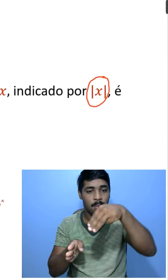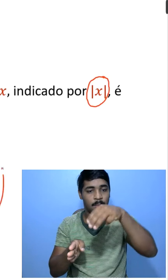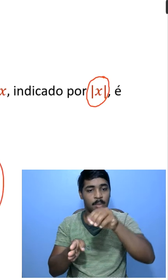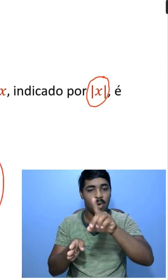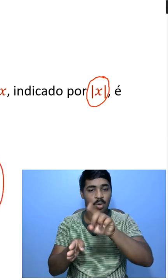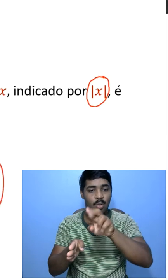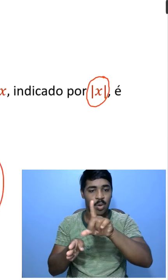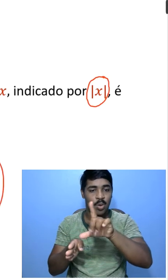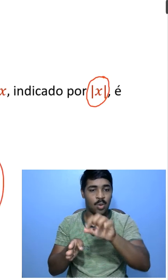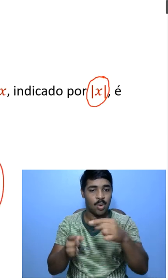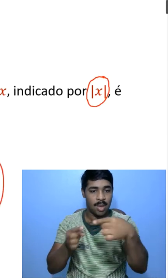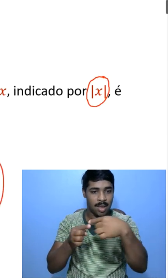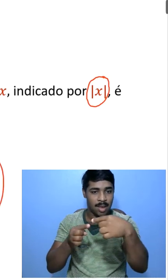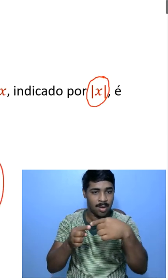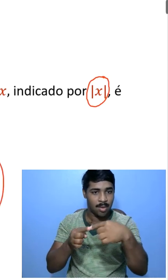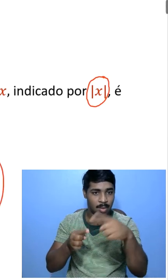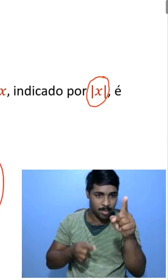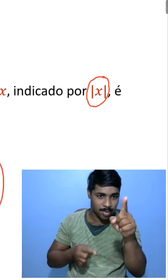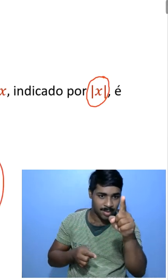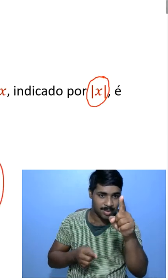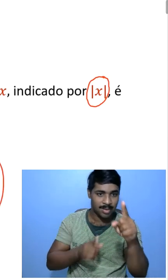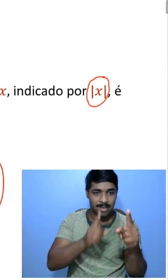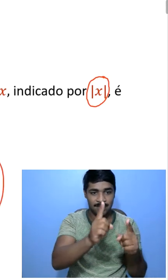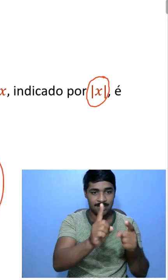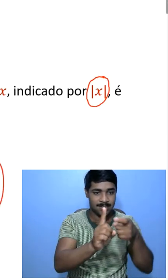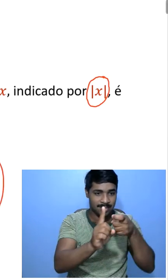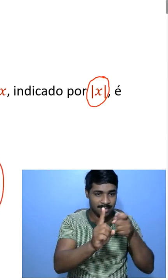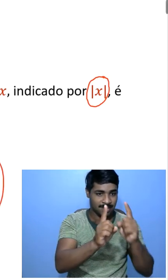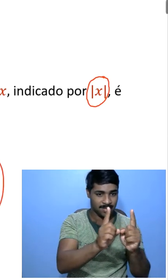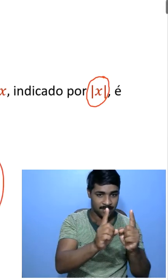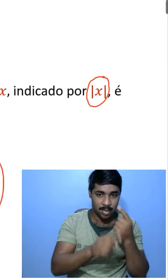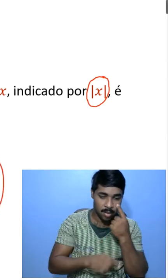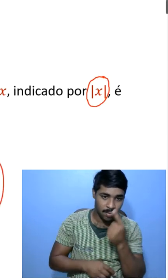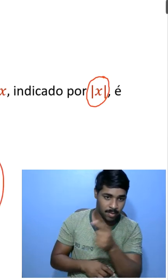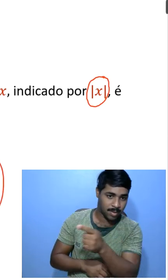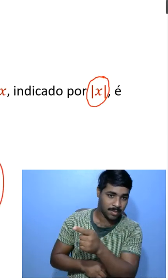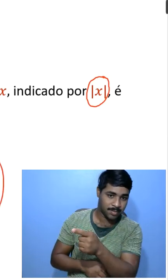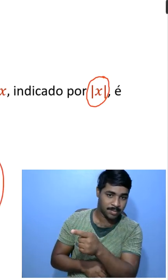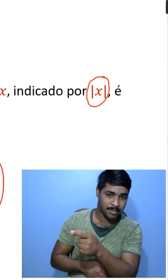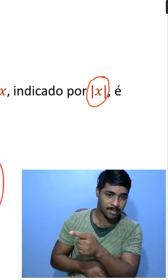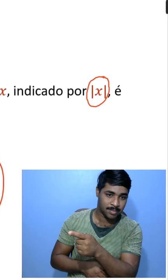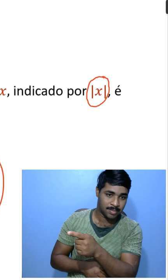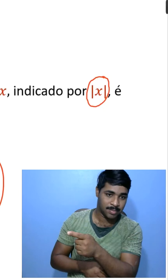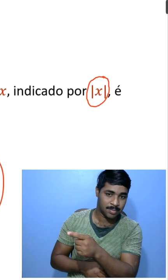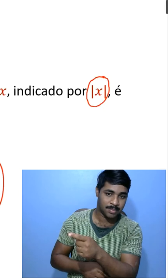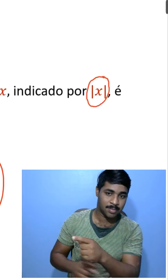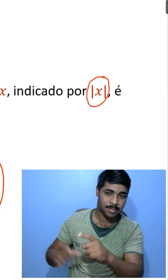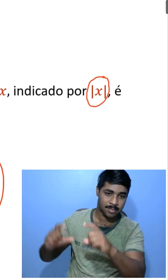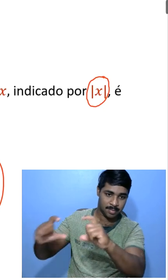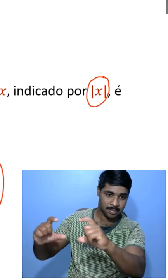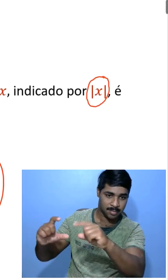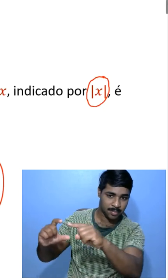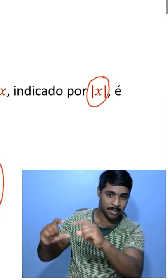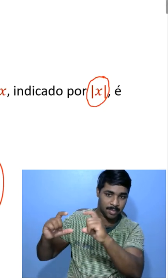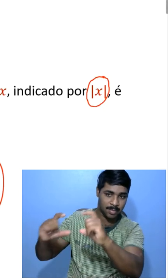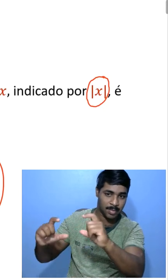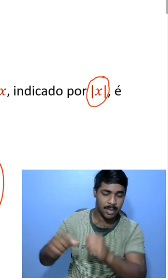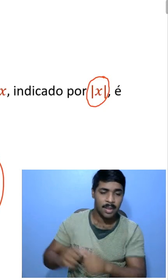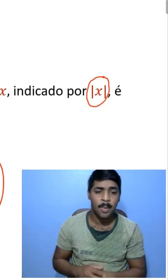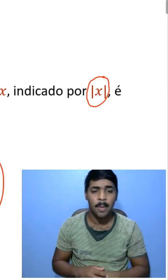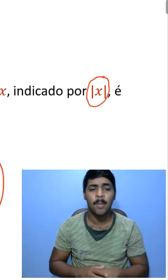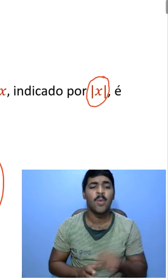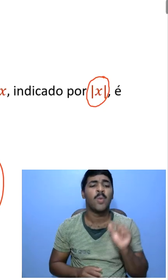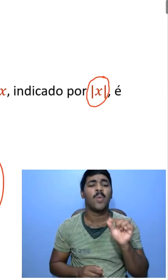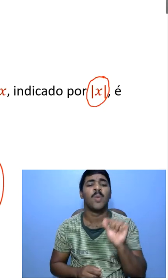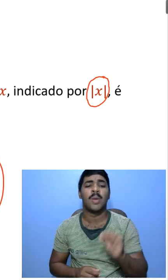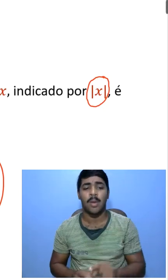importante que você saiba essa definição matemática. O que é um módulo de número real? Ele é igual,